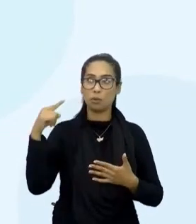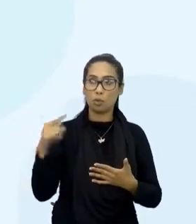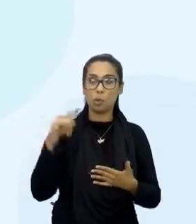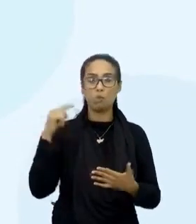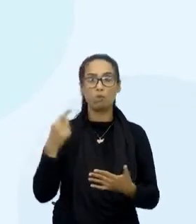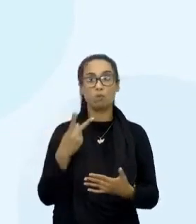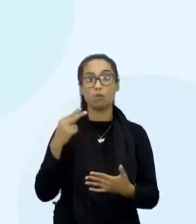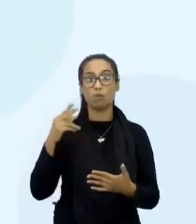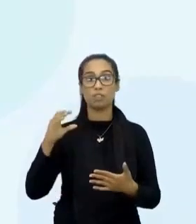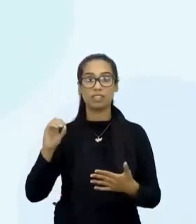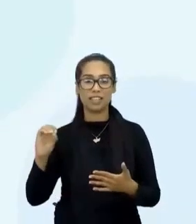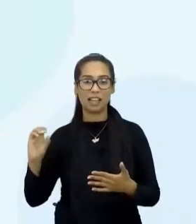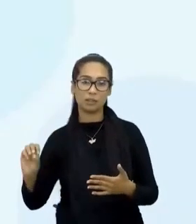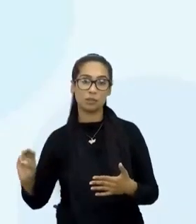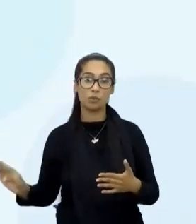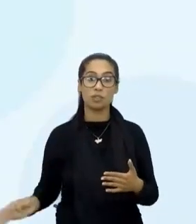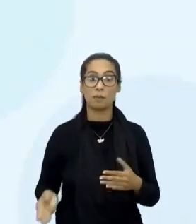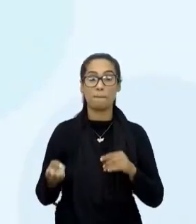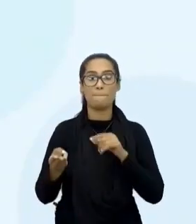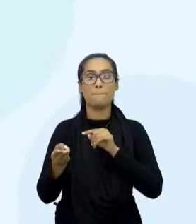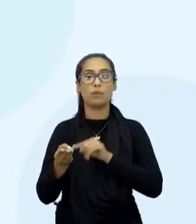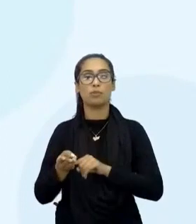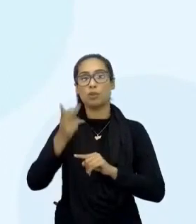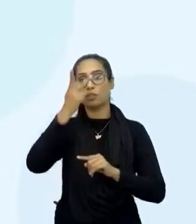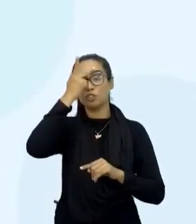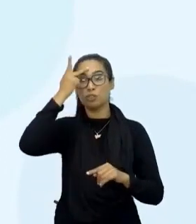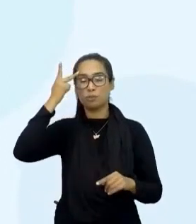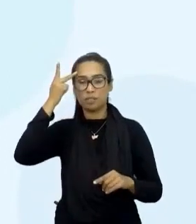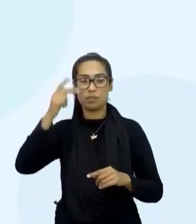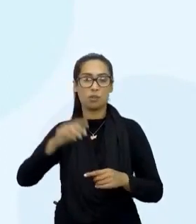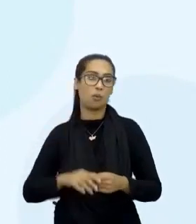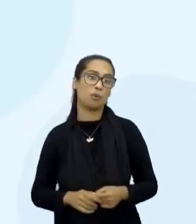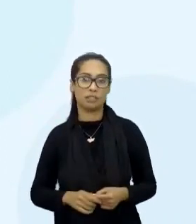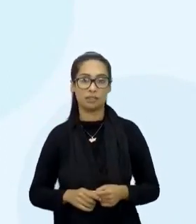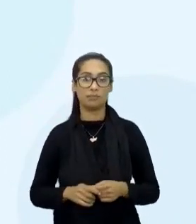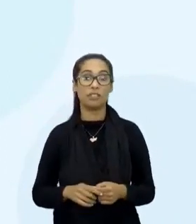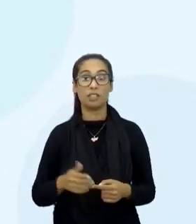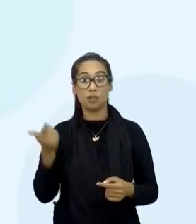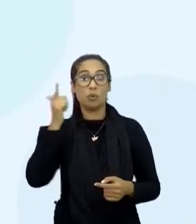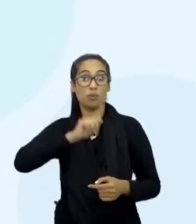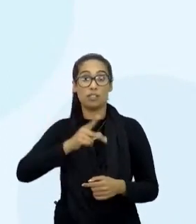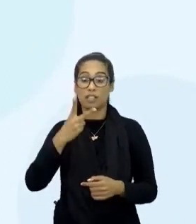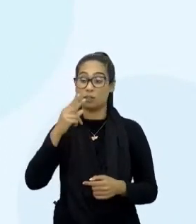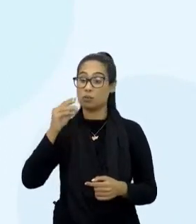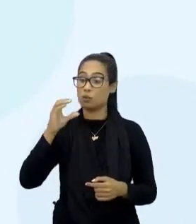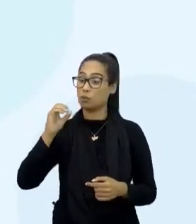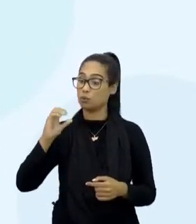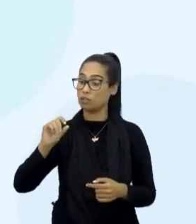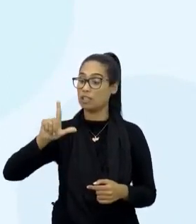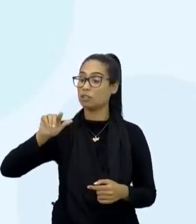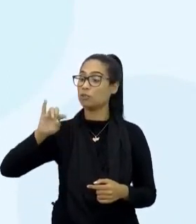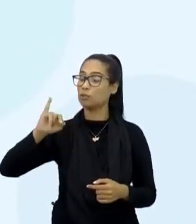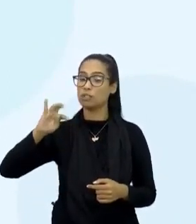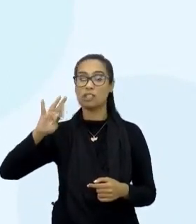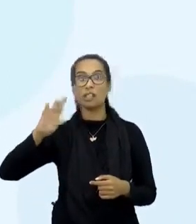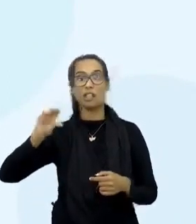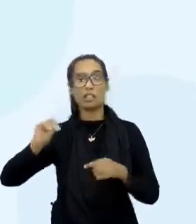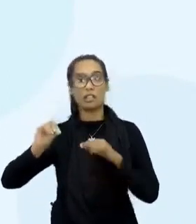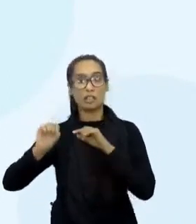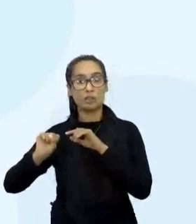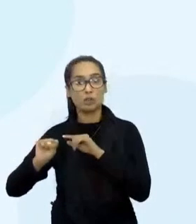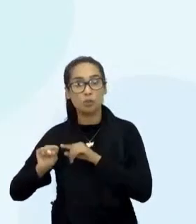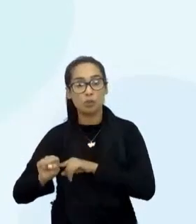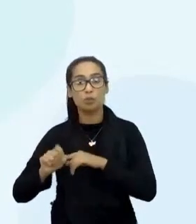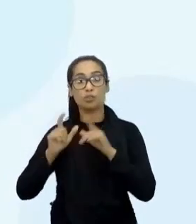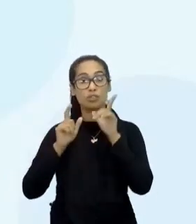de habitantes que estão gastando 200 litros de água por dia. Então, nós temos uma quantidade muito grande de água sendo